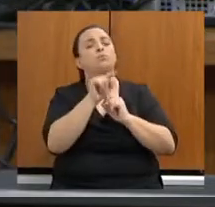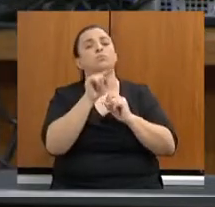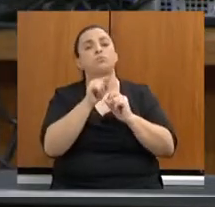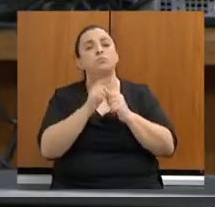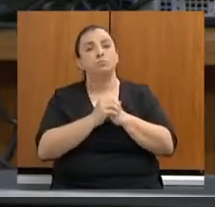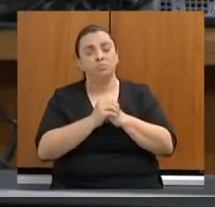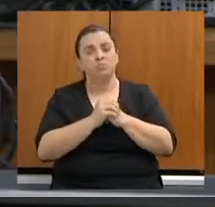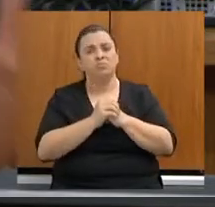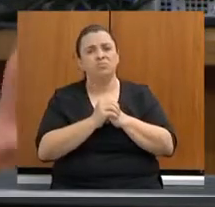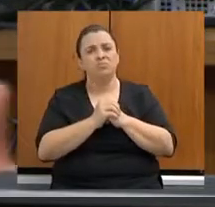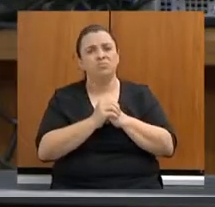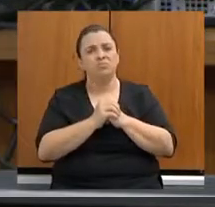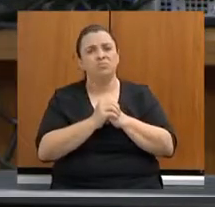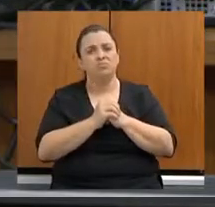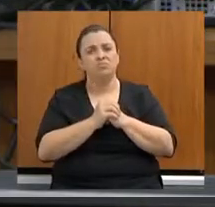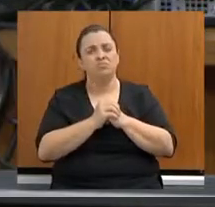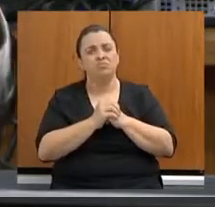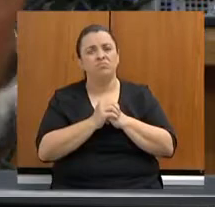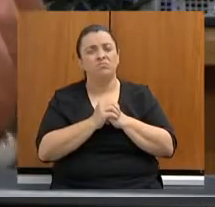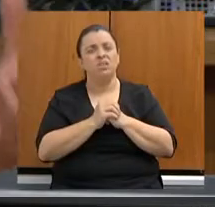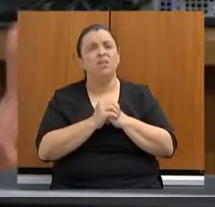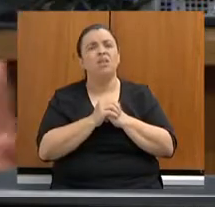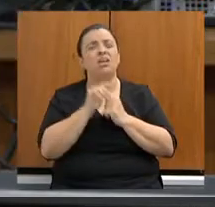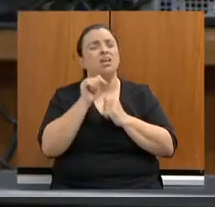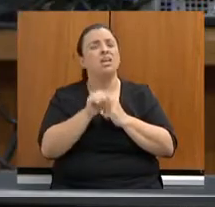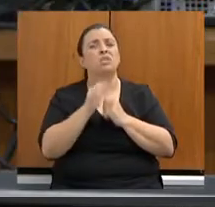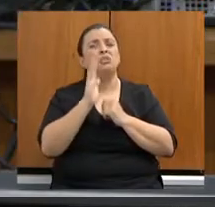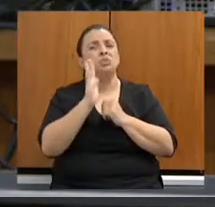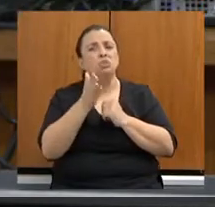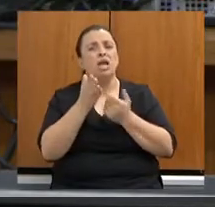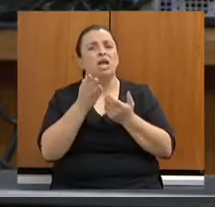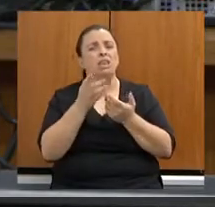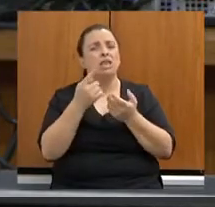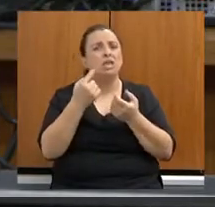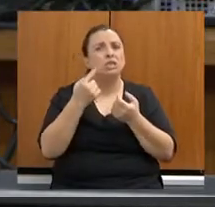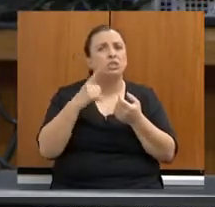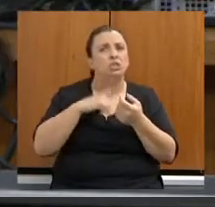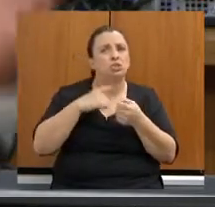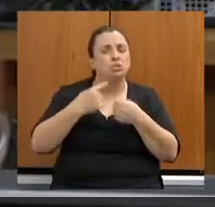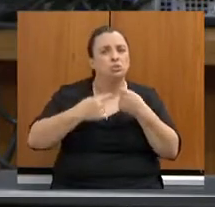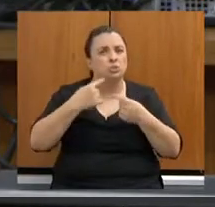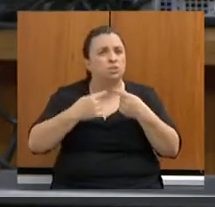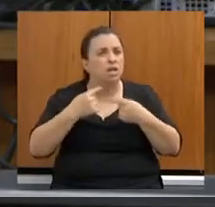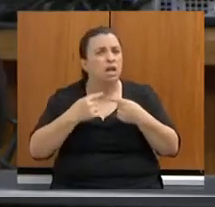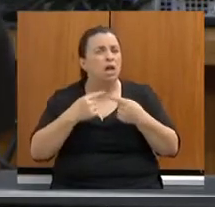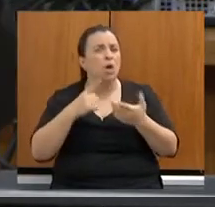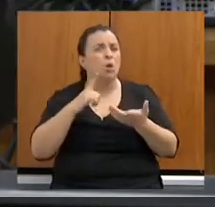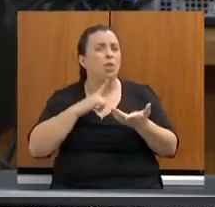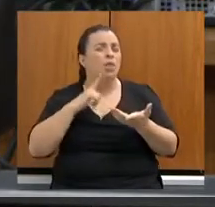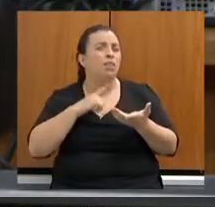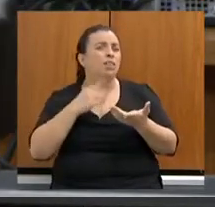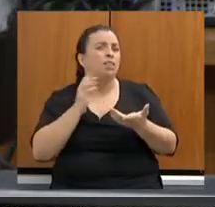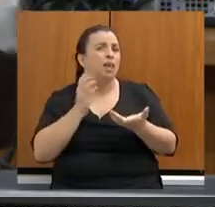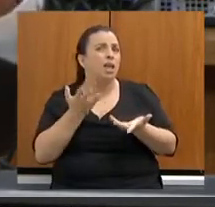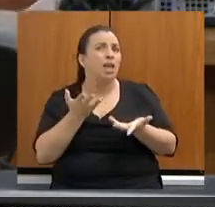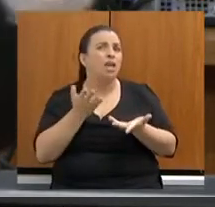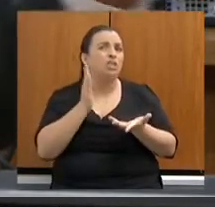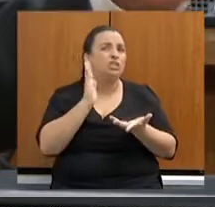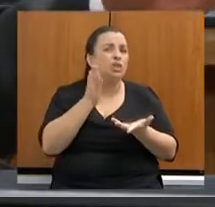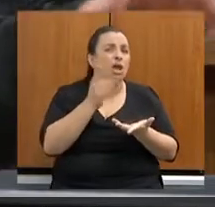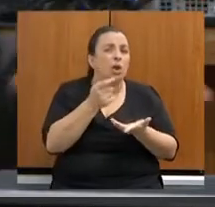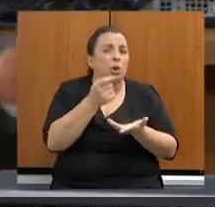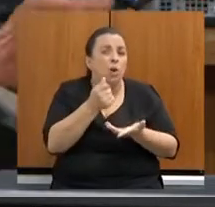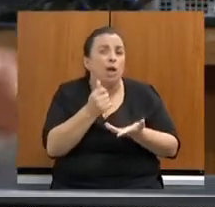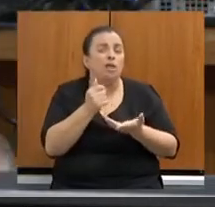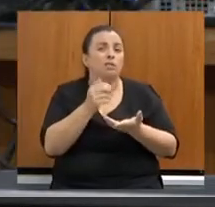isso já já vem aliando-se já temos ver uma luz lá no final